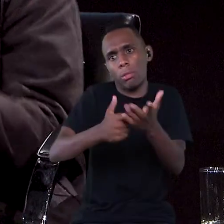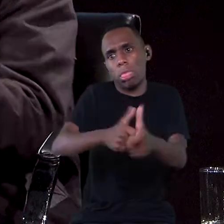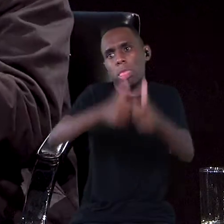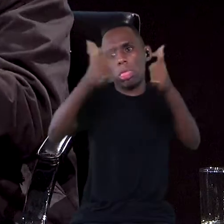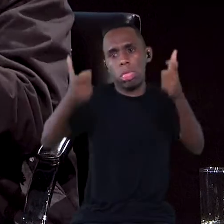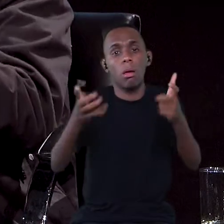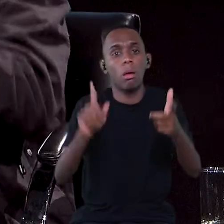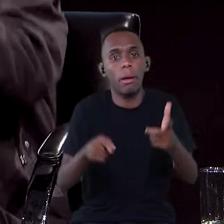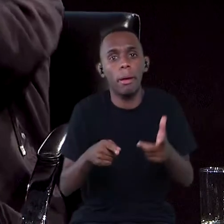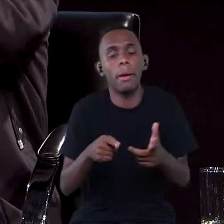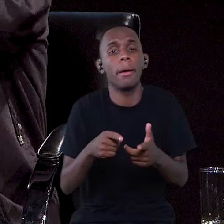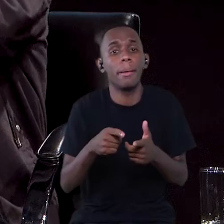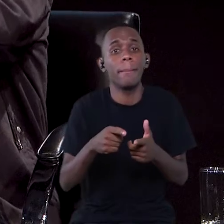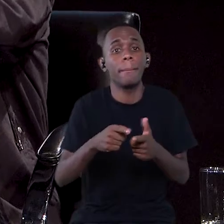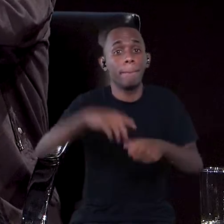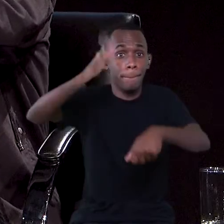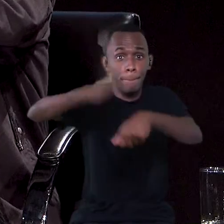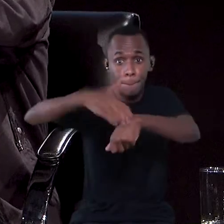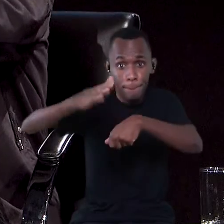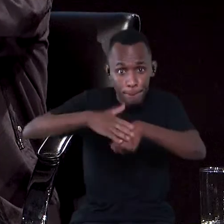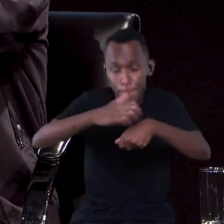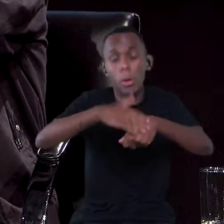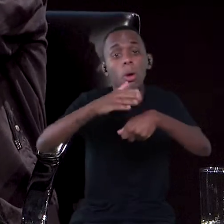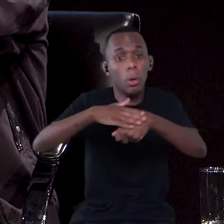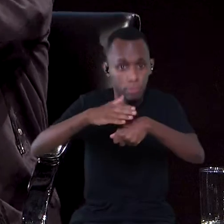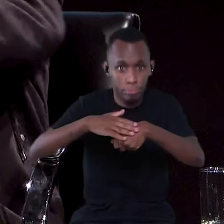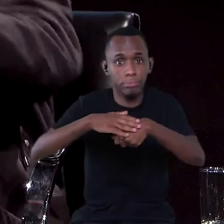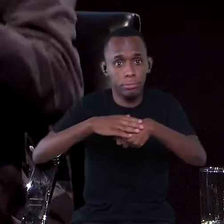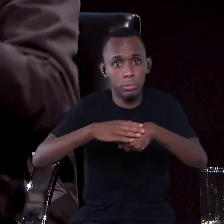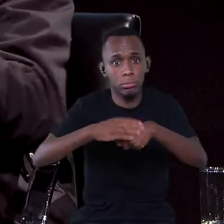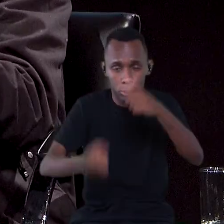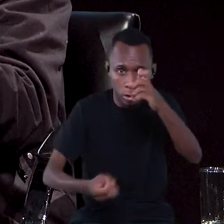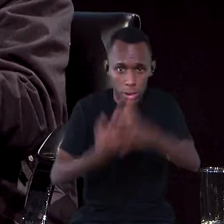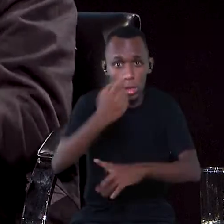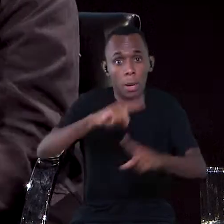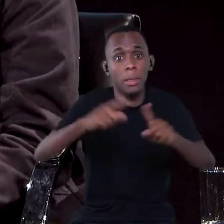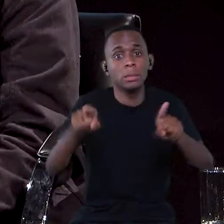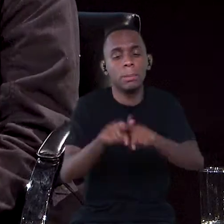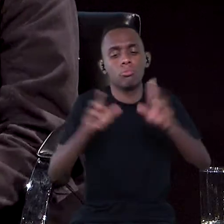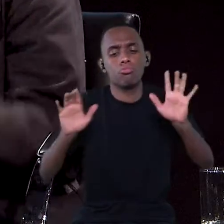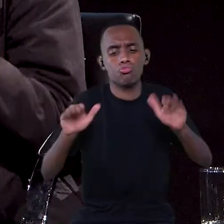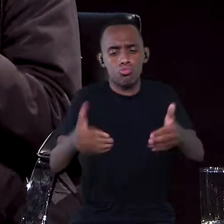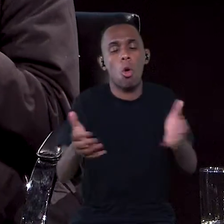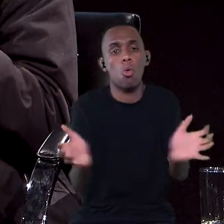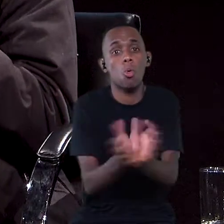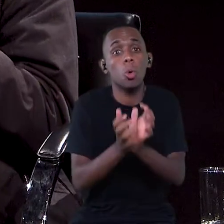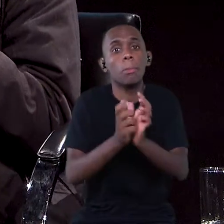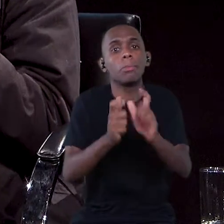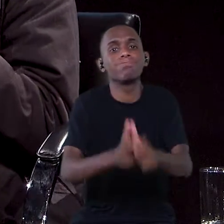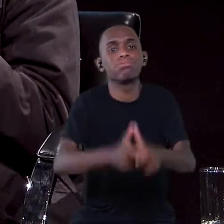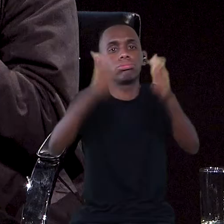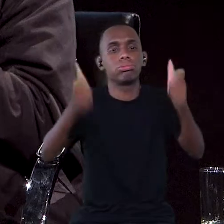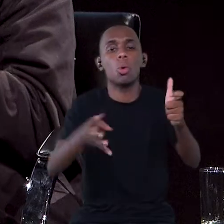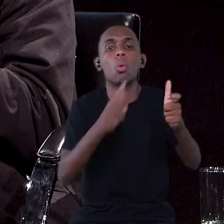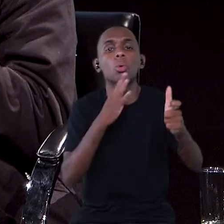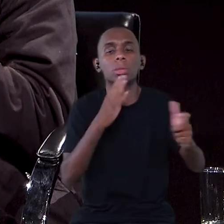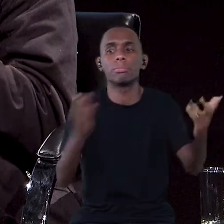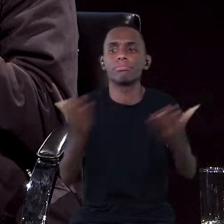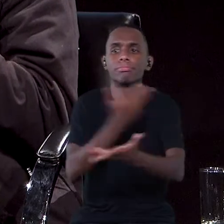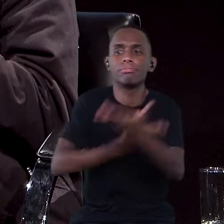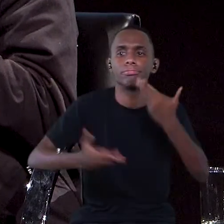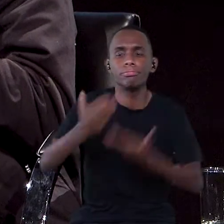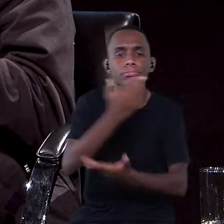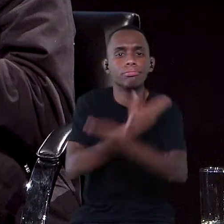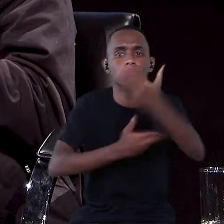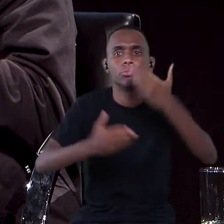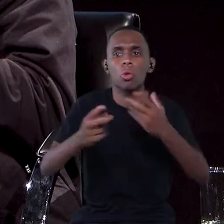considerar não só a ideia autoral, mas dessa grande faixa de população que consegue articular sua visão de mundo